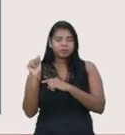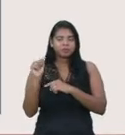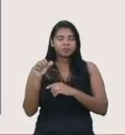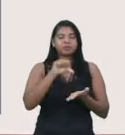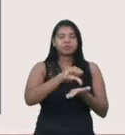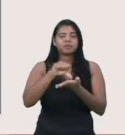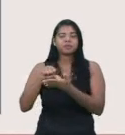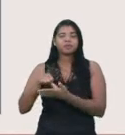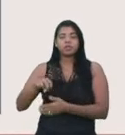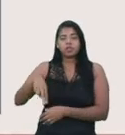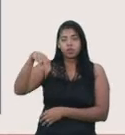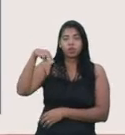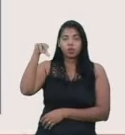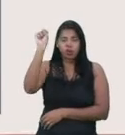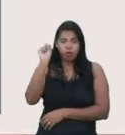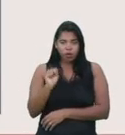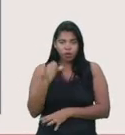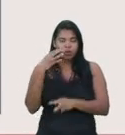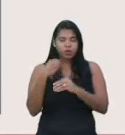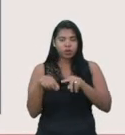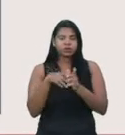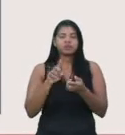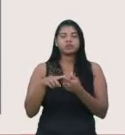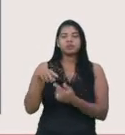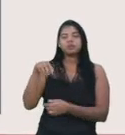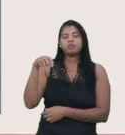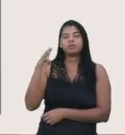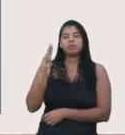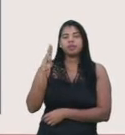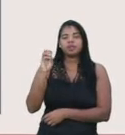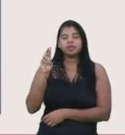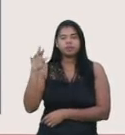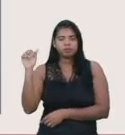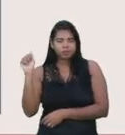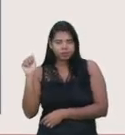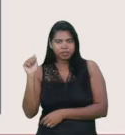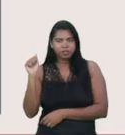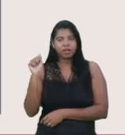polo norte e polo sul, sendo a aurora boreal no polo norte e a